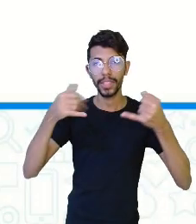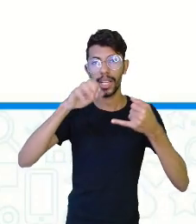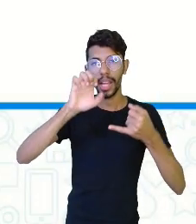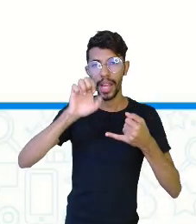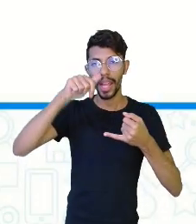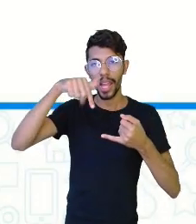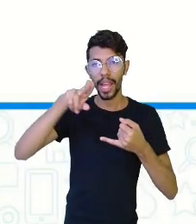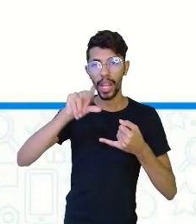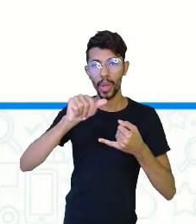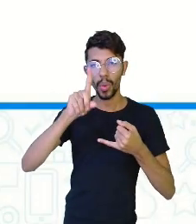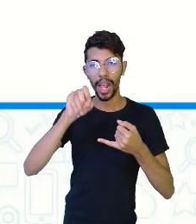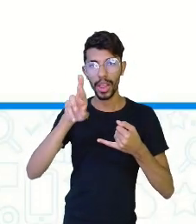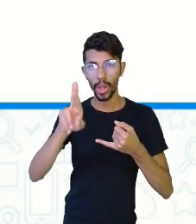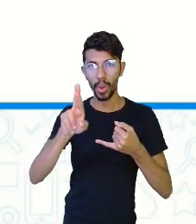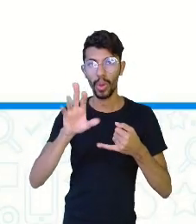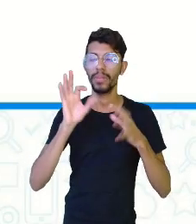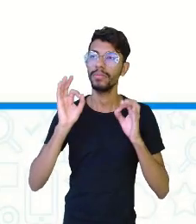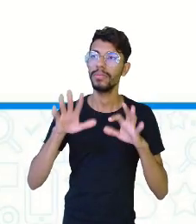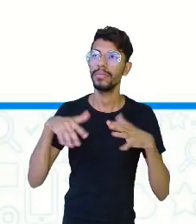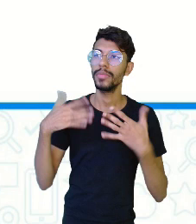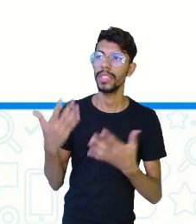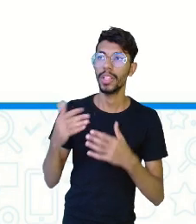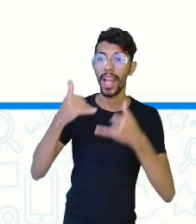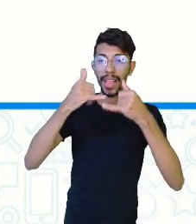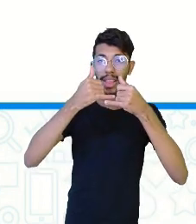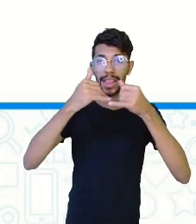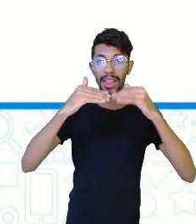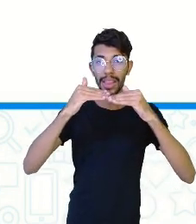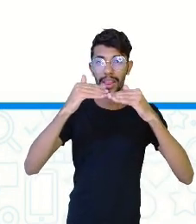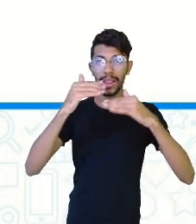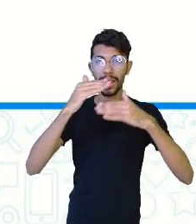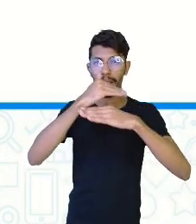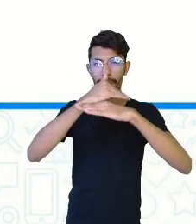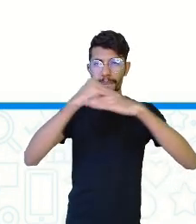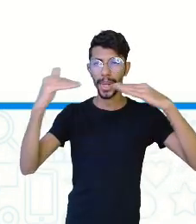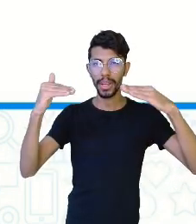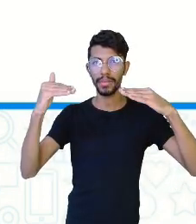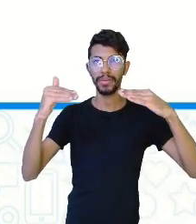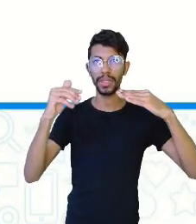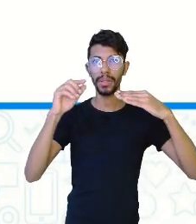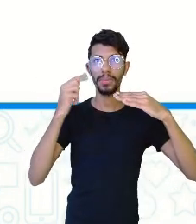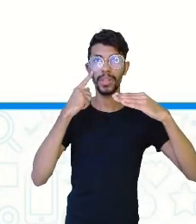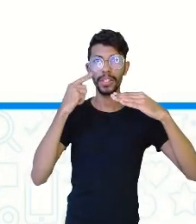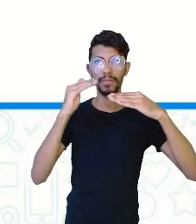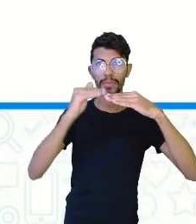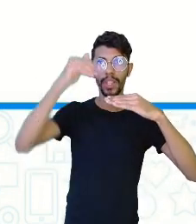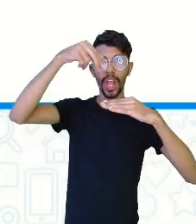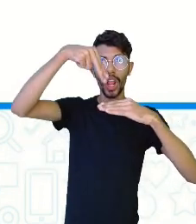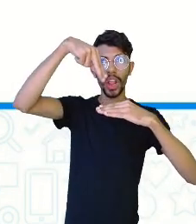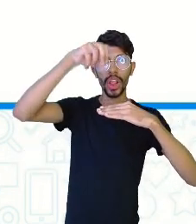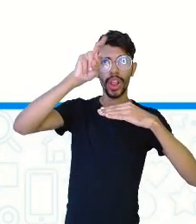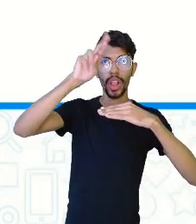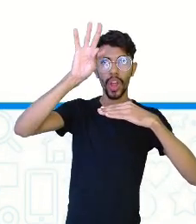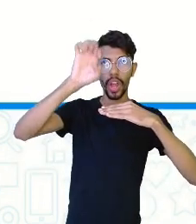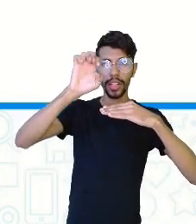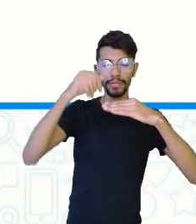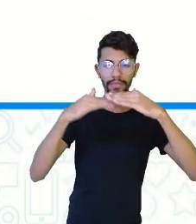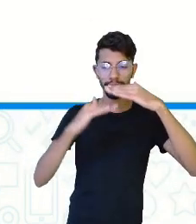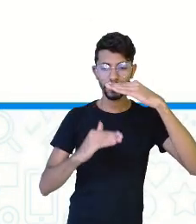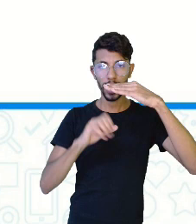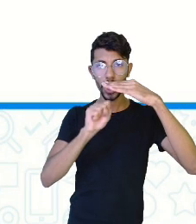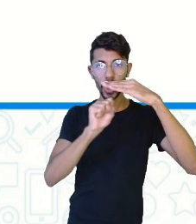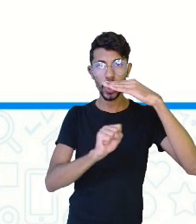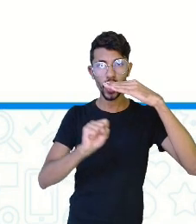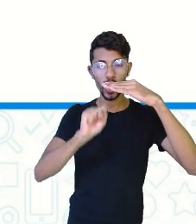E ela divide o planeta em 2 hemisférios. O hemisfério norte e o hemisfério sul. Se você